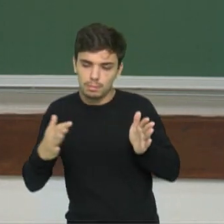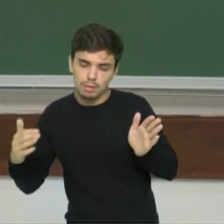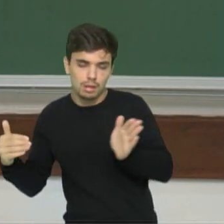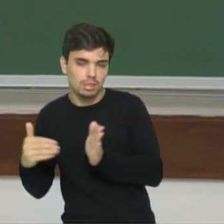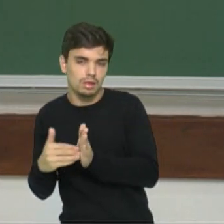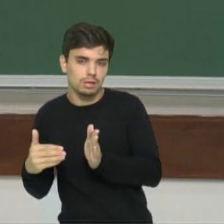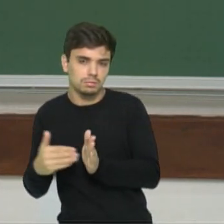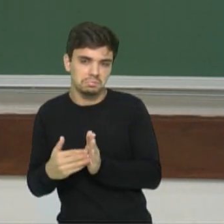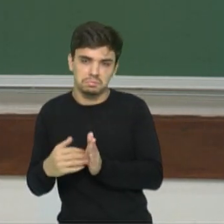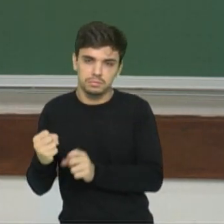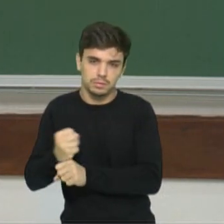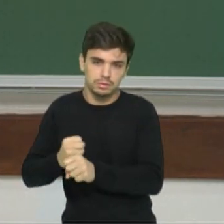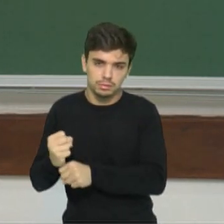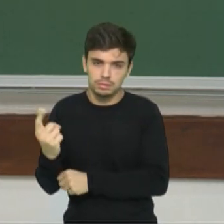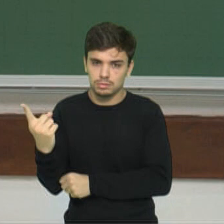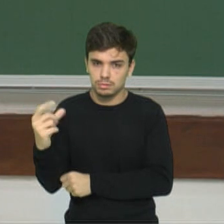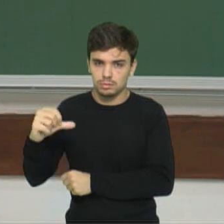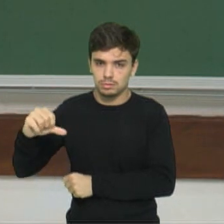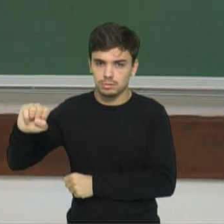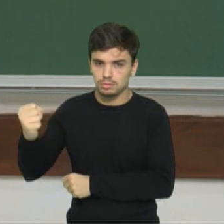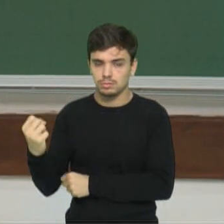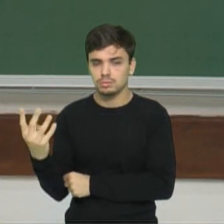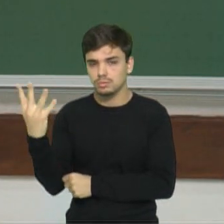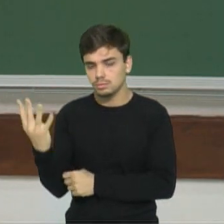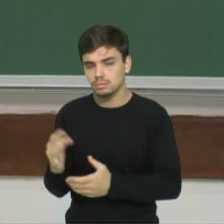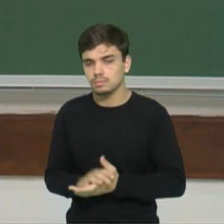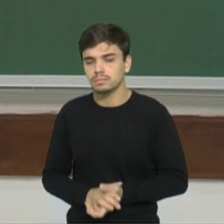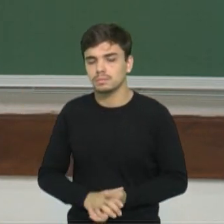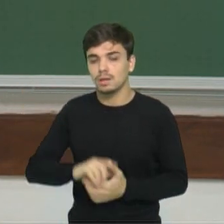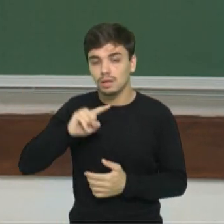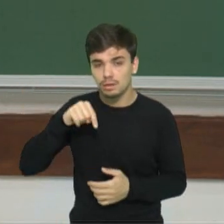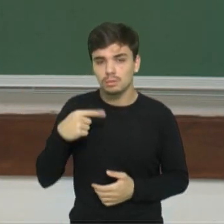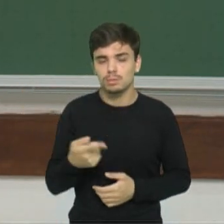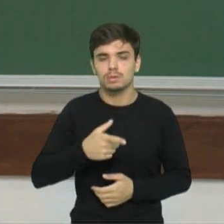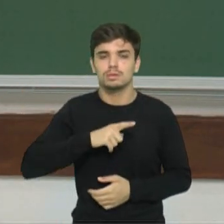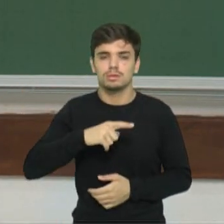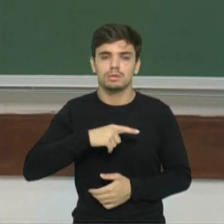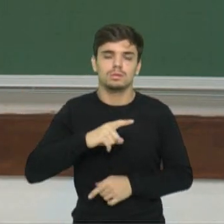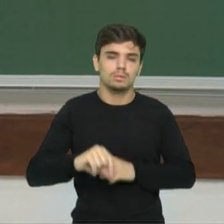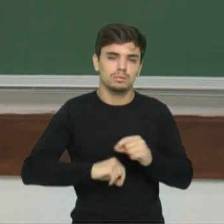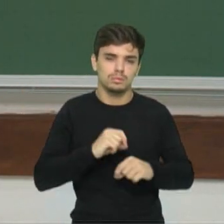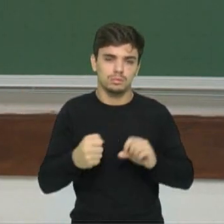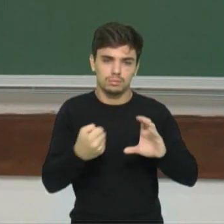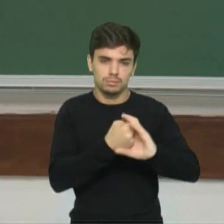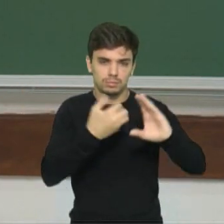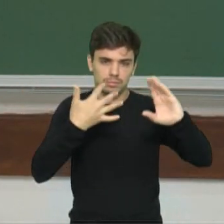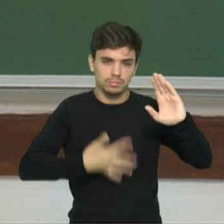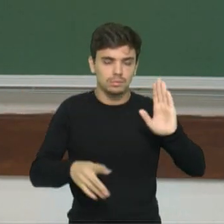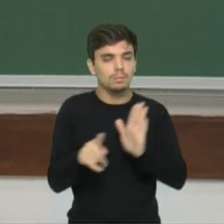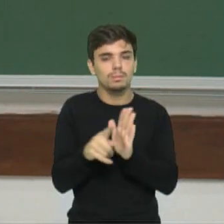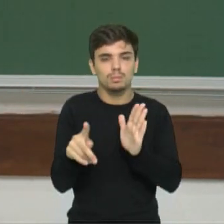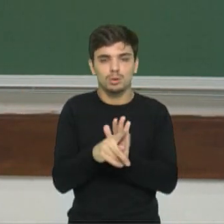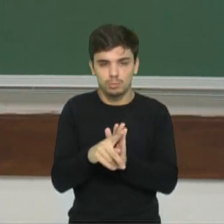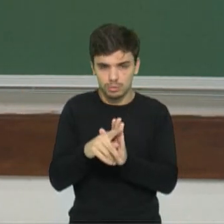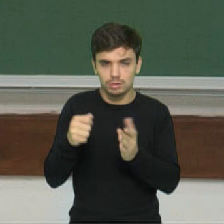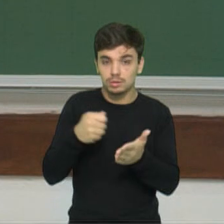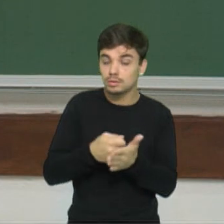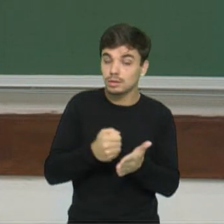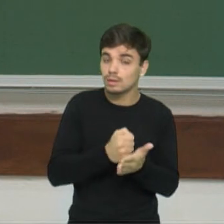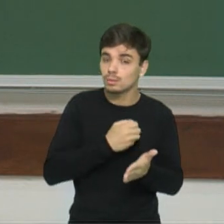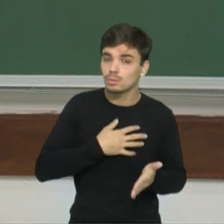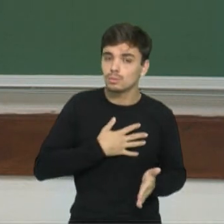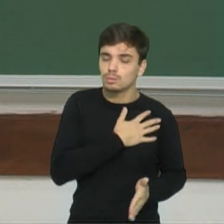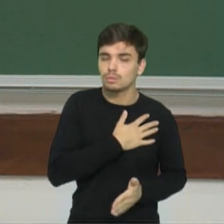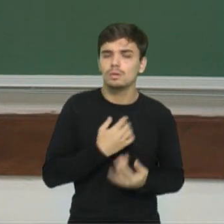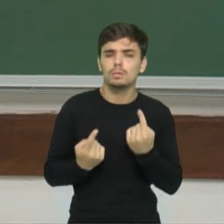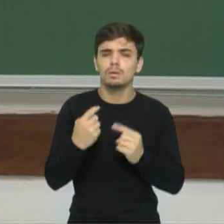aí pelo menos até o ano de 1984. Daí nós vamos ter as características típicas de uma ditadura, né? Quais são